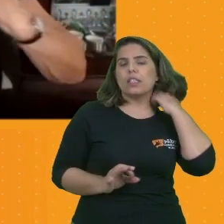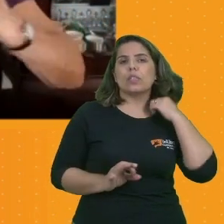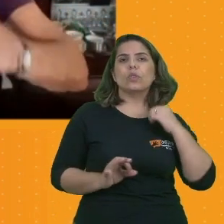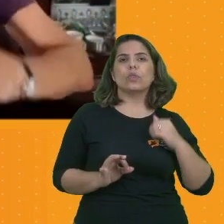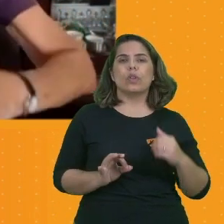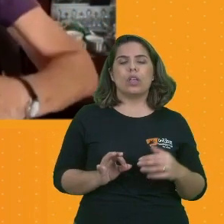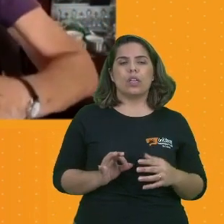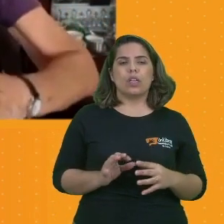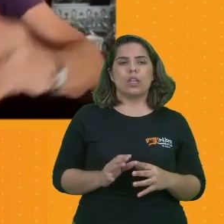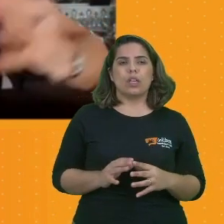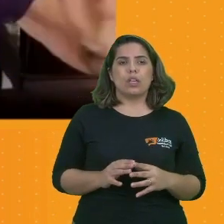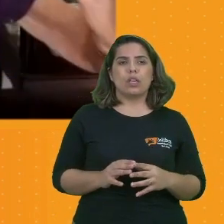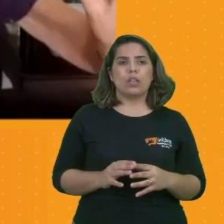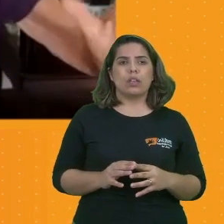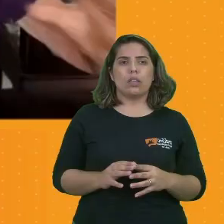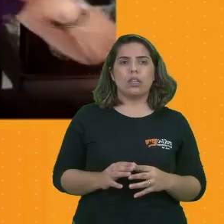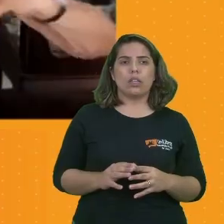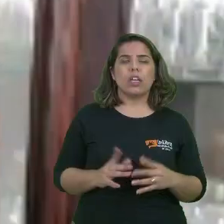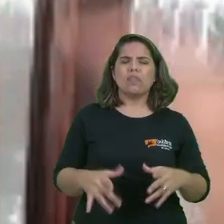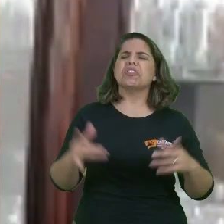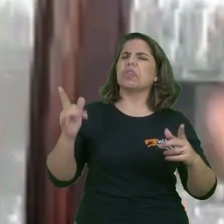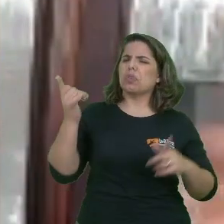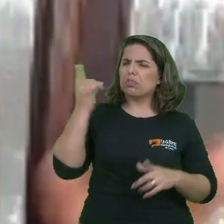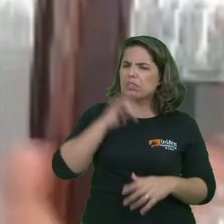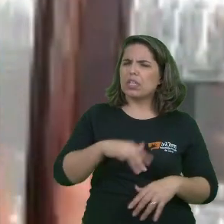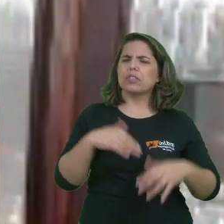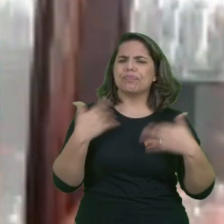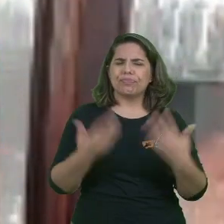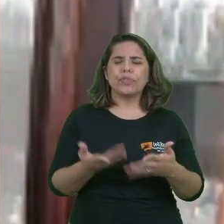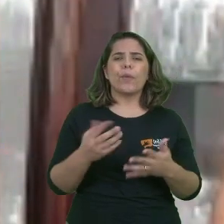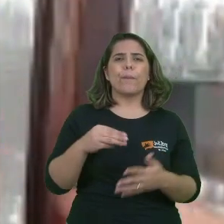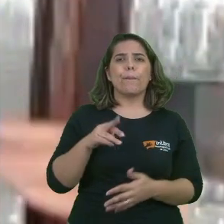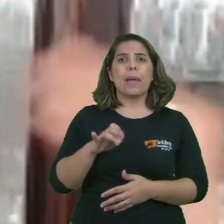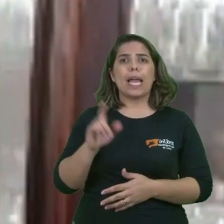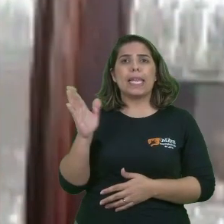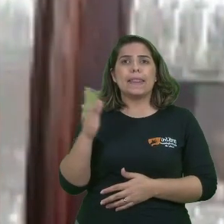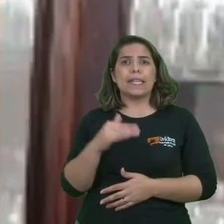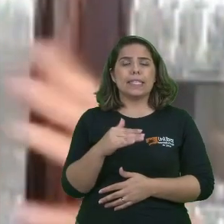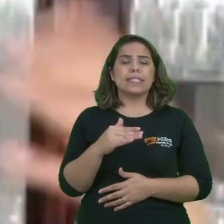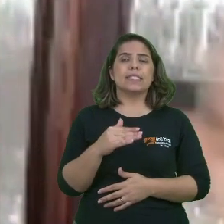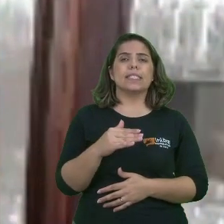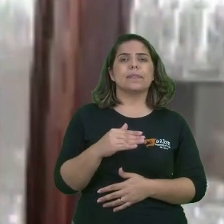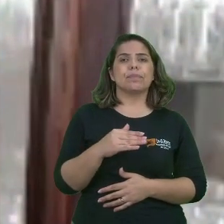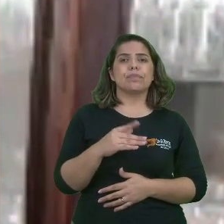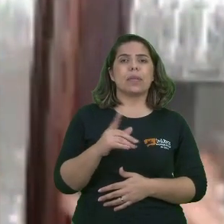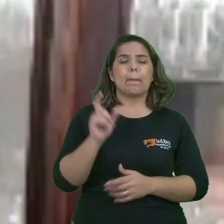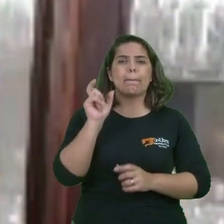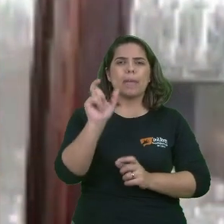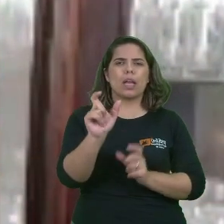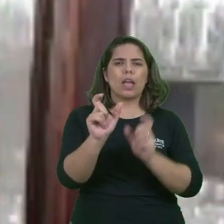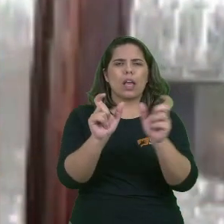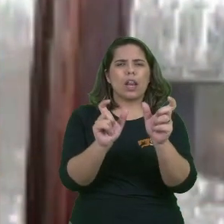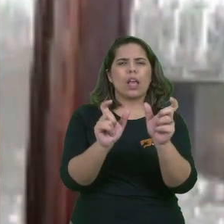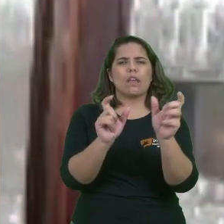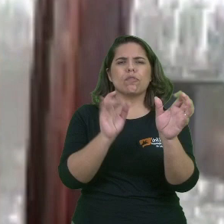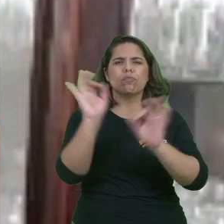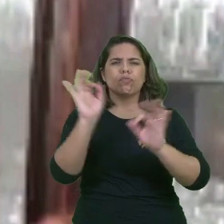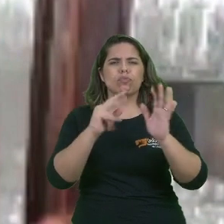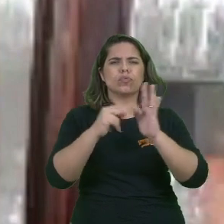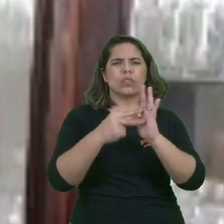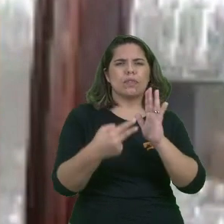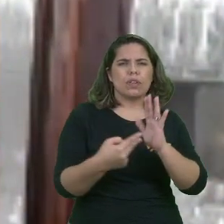o seu tamanho é uma letra Sofia a palavra a contribuição